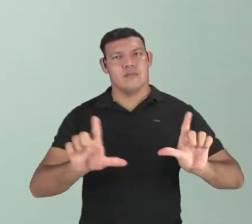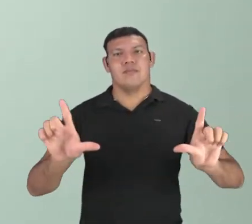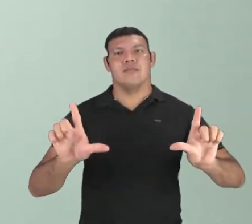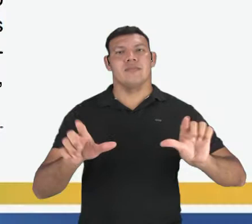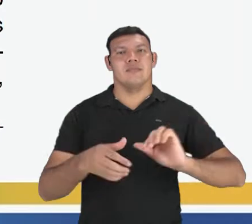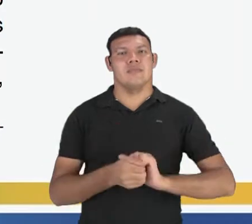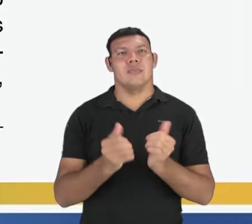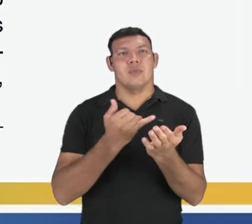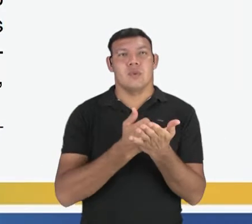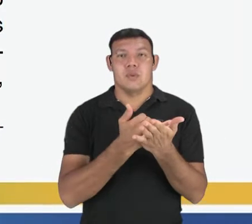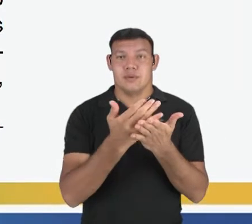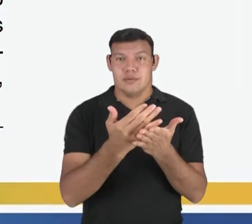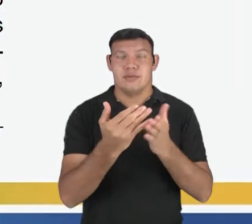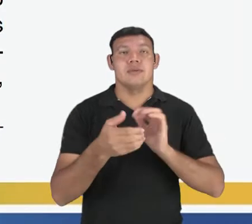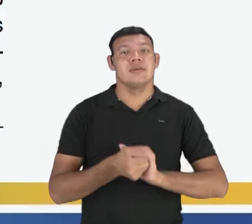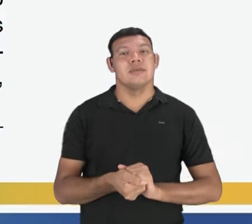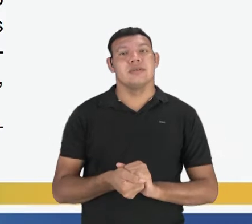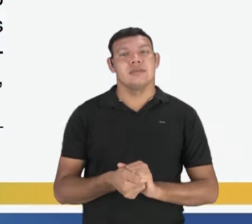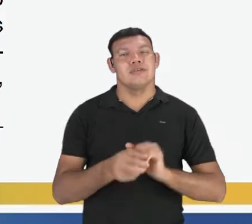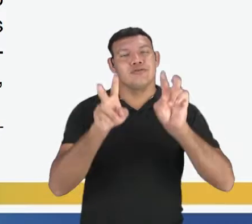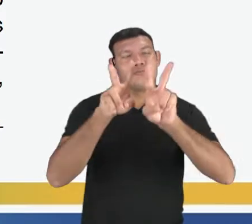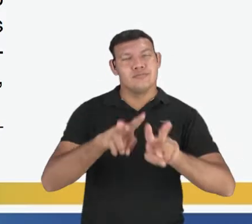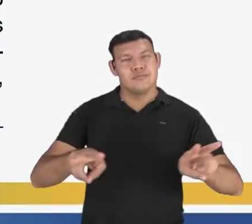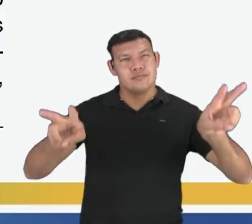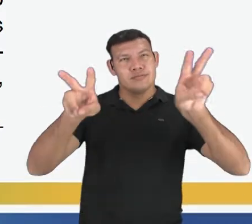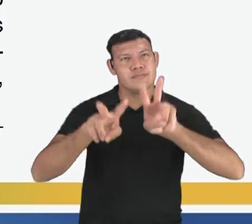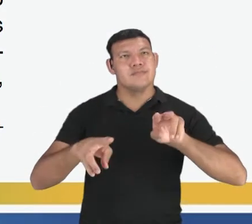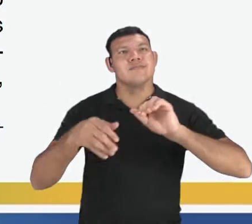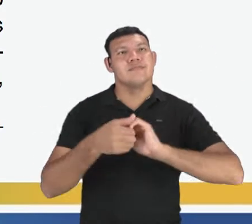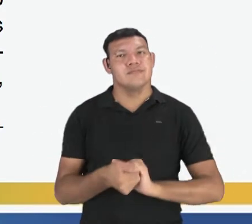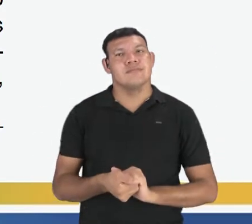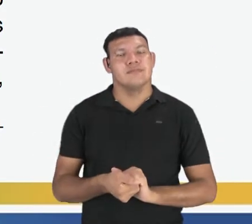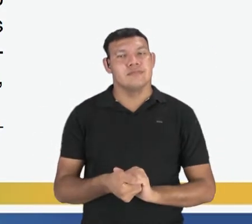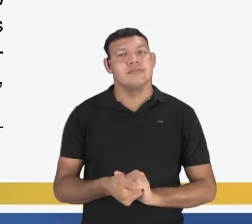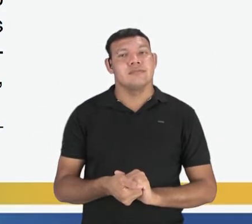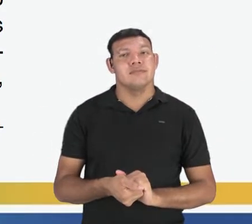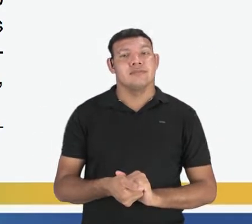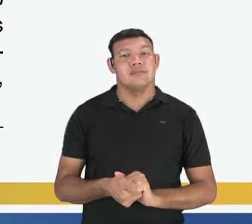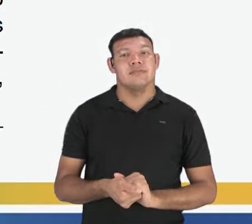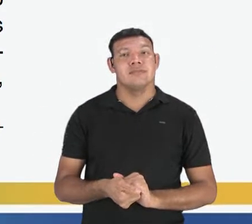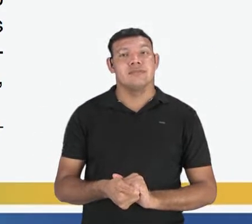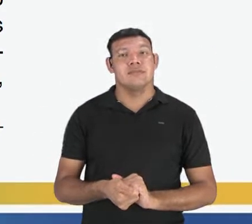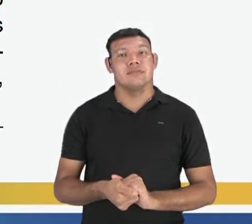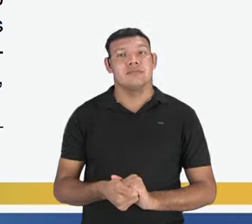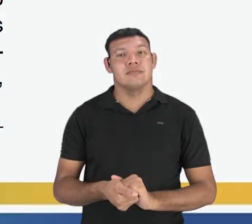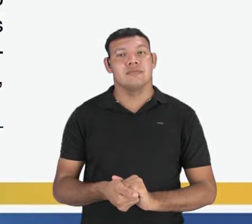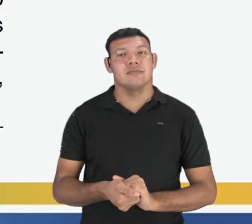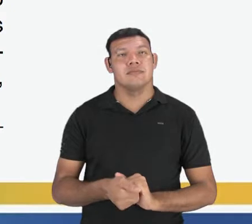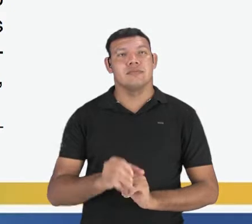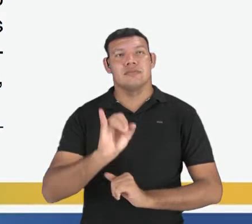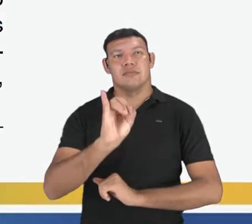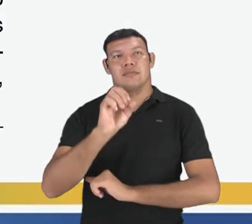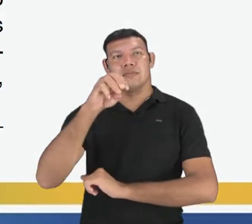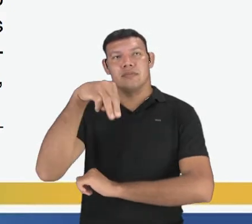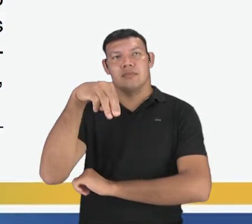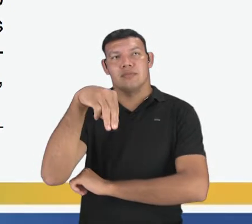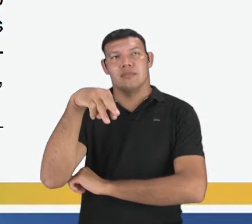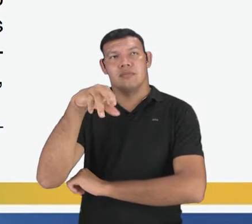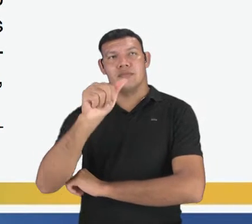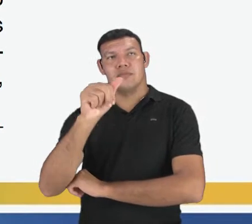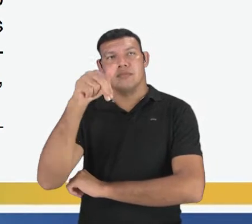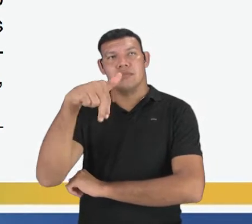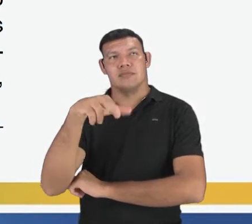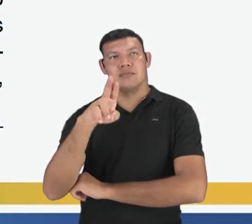aí na introdução, você pode estar visualizando, e aí vai começar justamente no Immanuel Kant, que é o